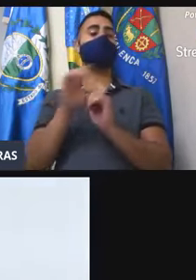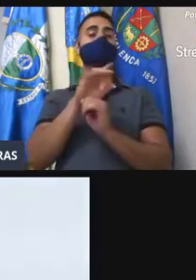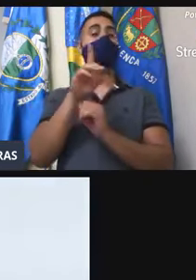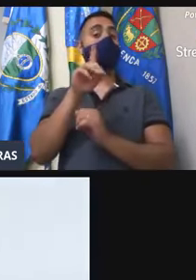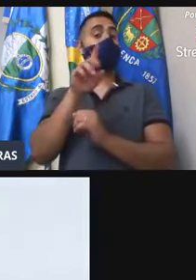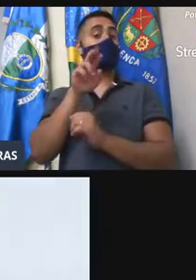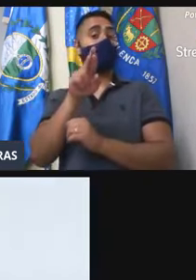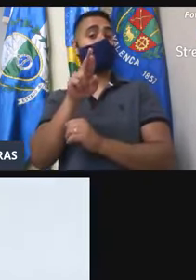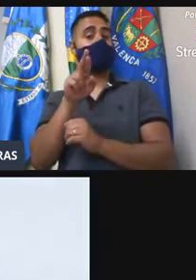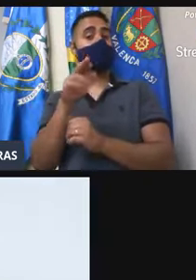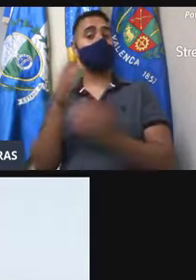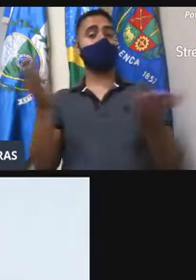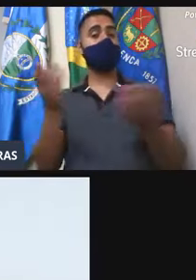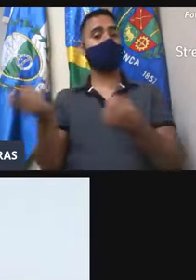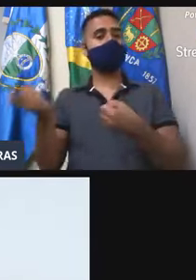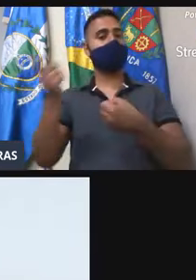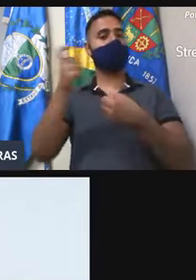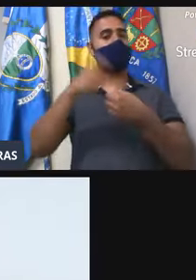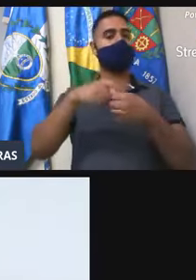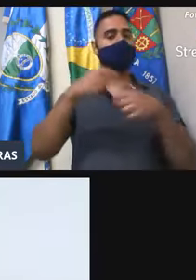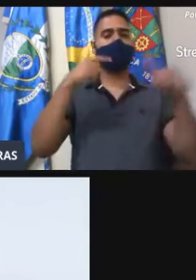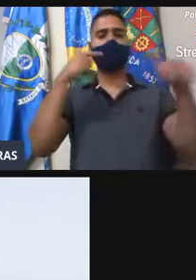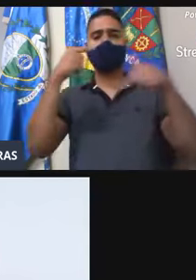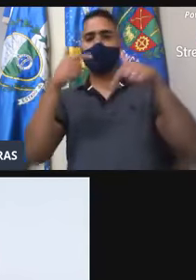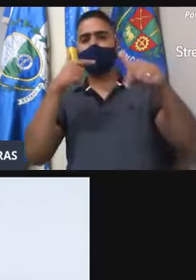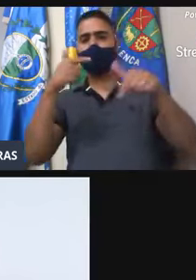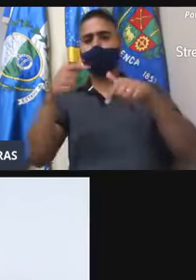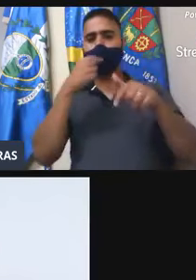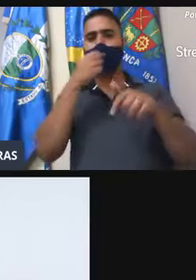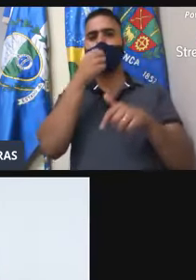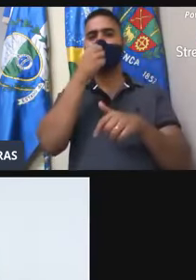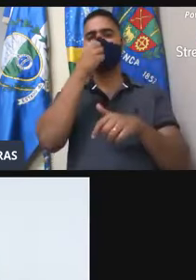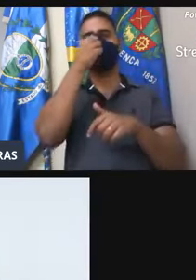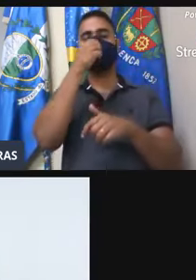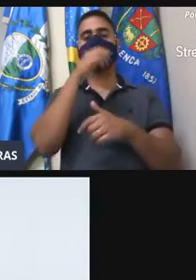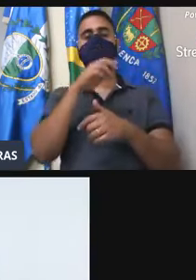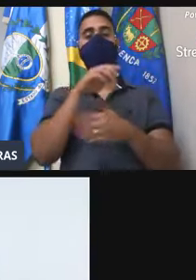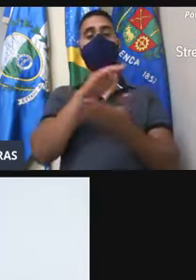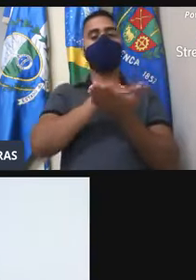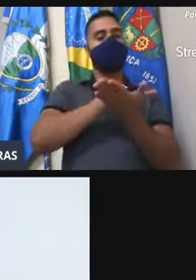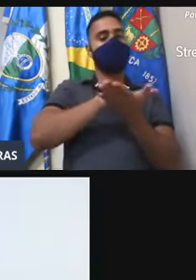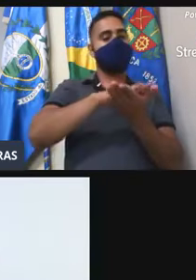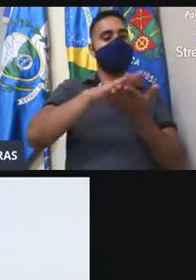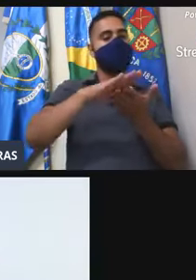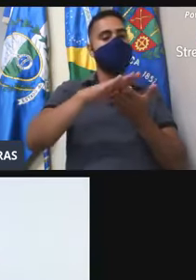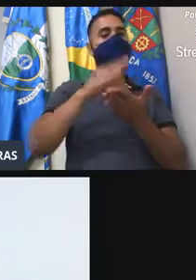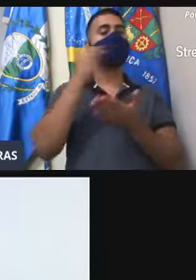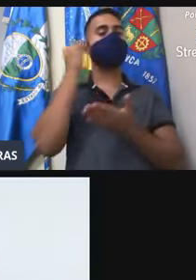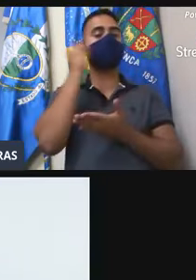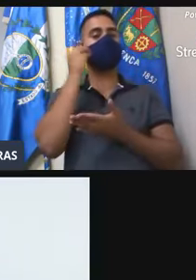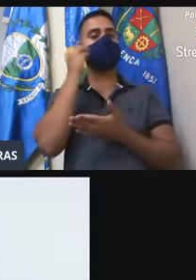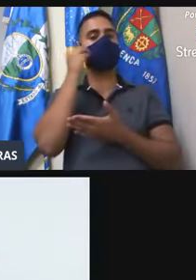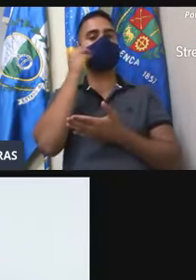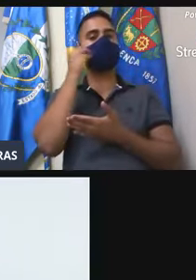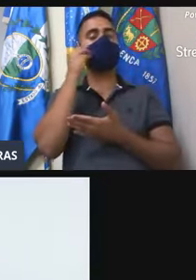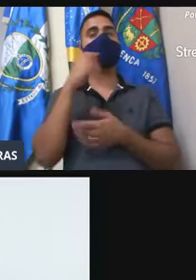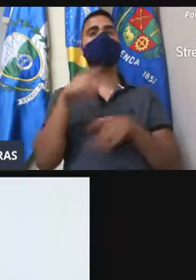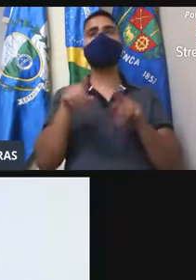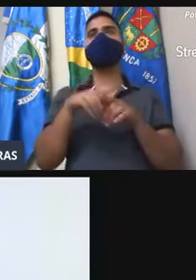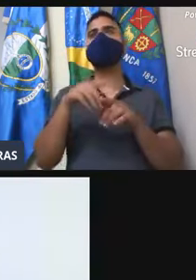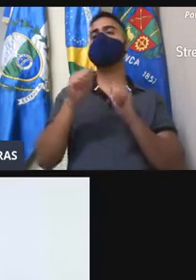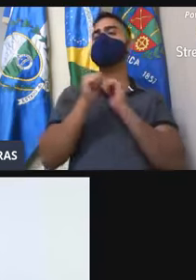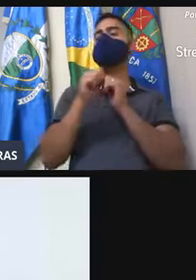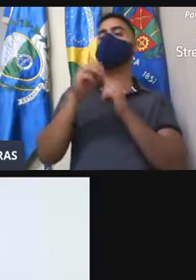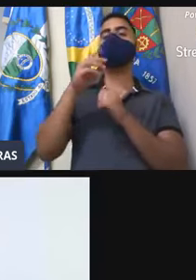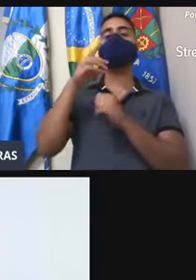agora voltando às atividades, a trabalhar com asfalto, a gente vai tentar buscar isso lá com o nosso deputado